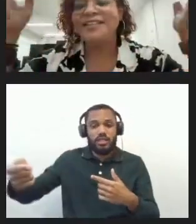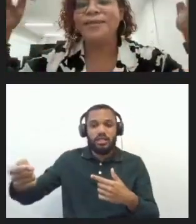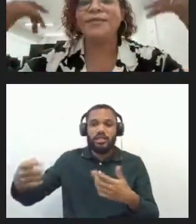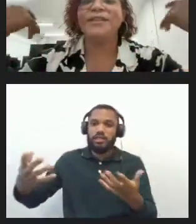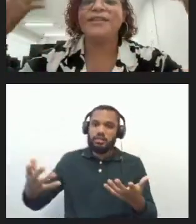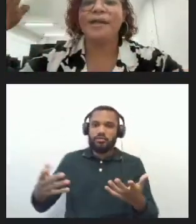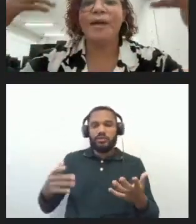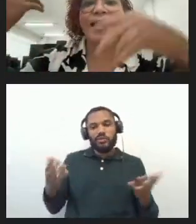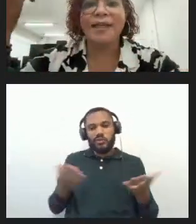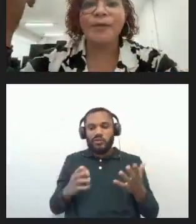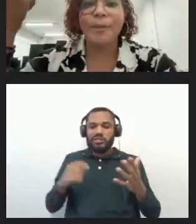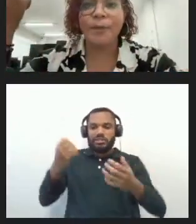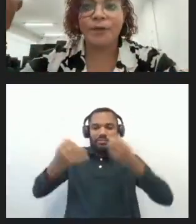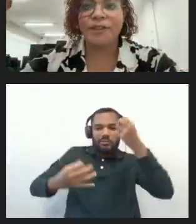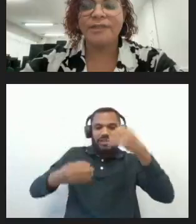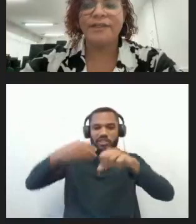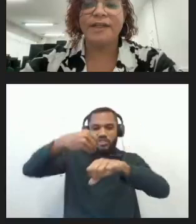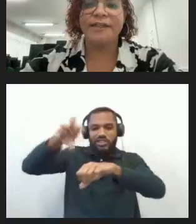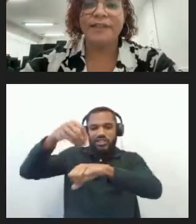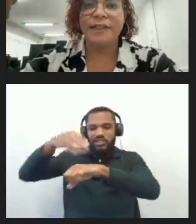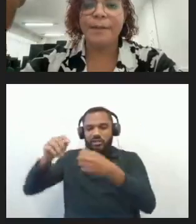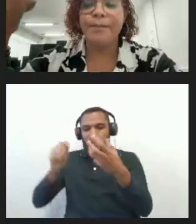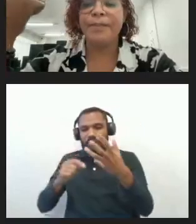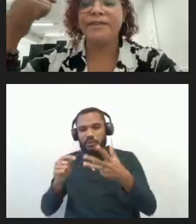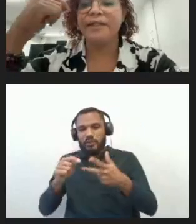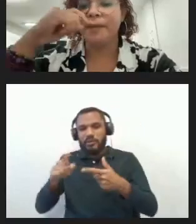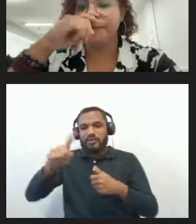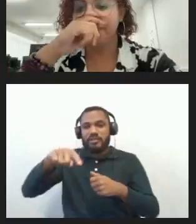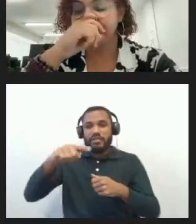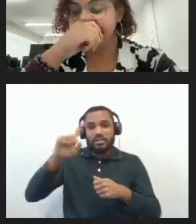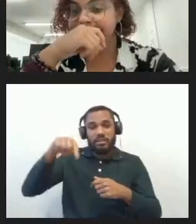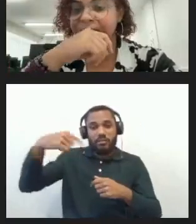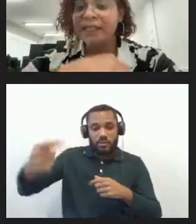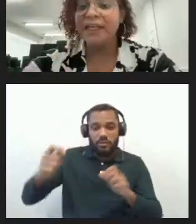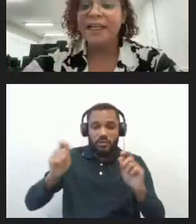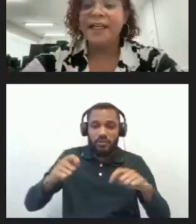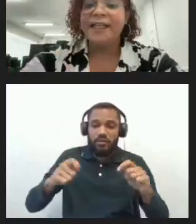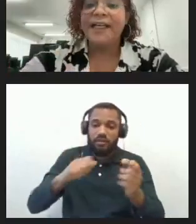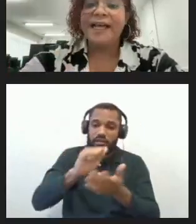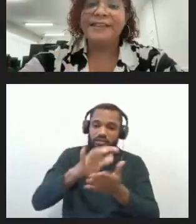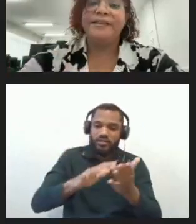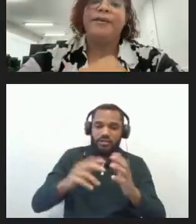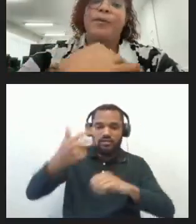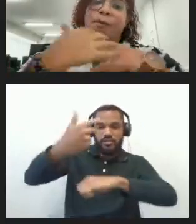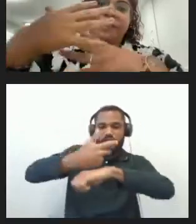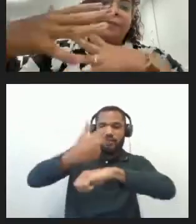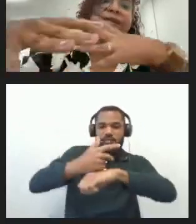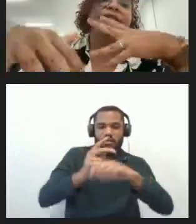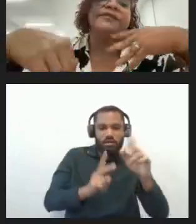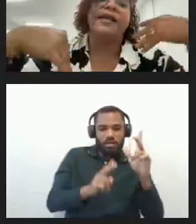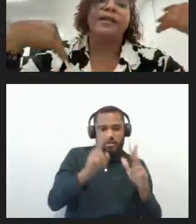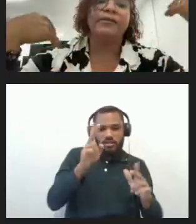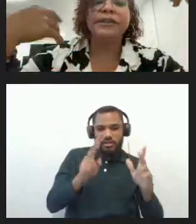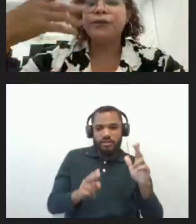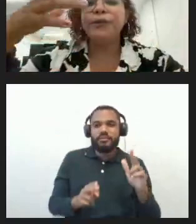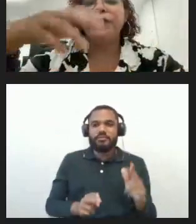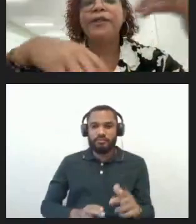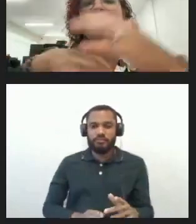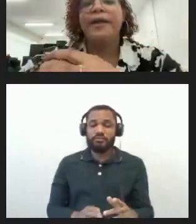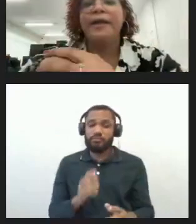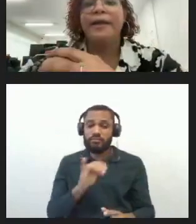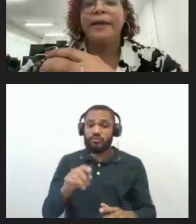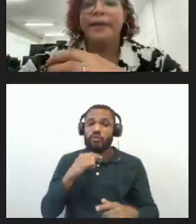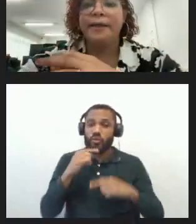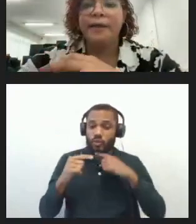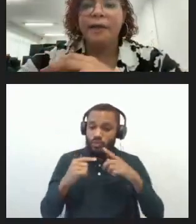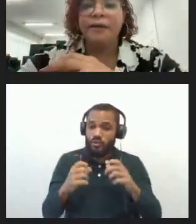esses 15 dias para vocês trabalharem com a proposta de atividade que pensamos. Então, como sempre, se tiverem alguma